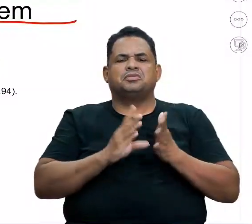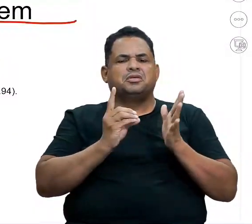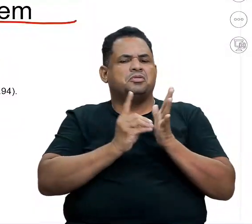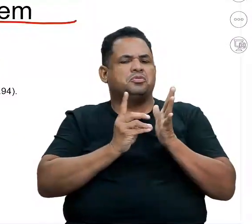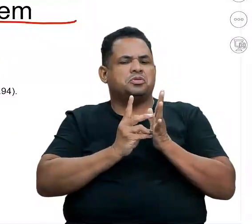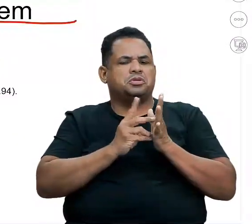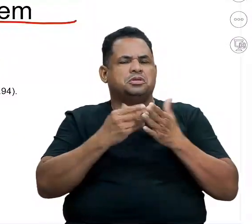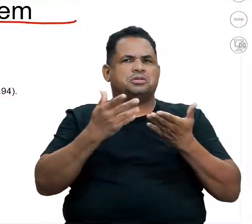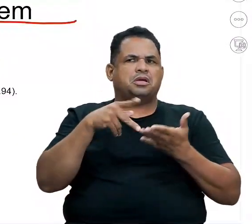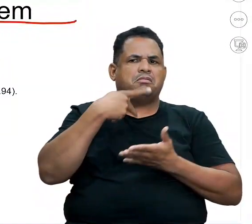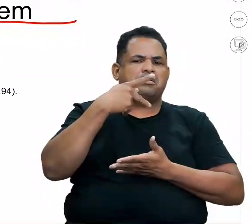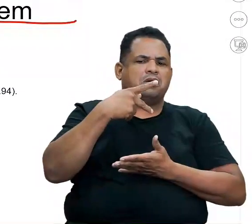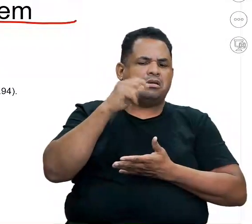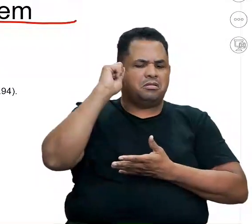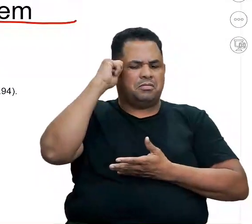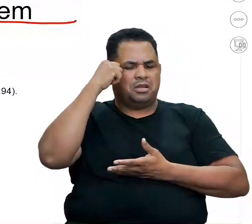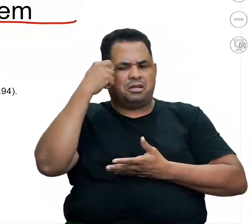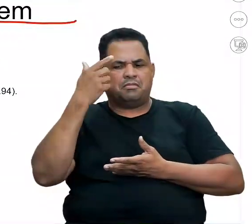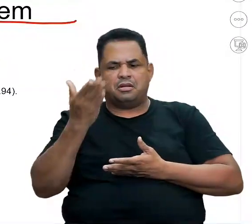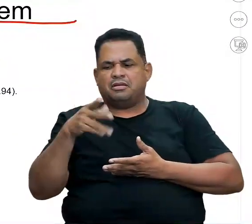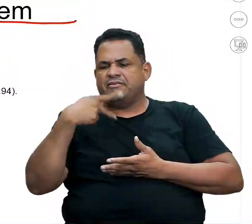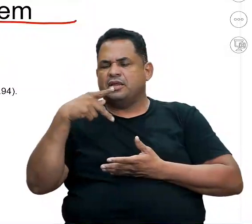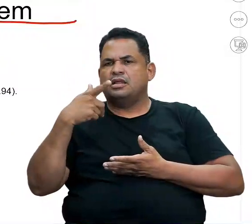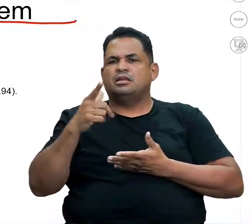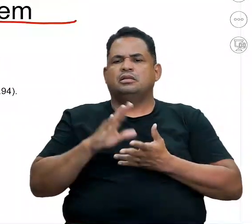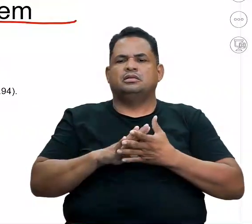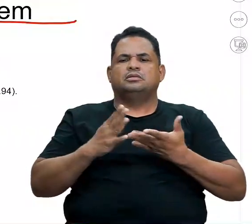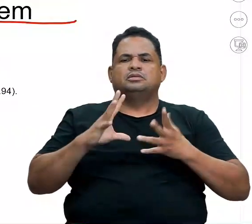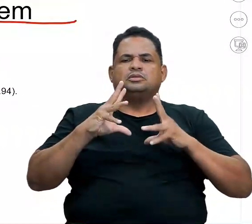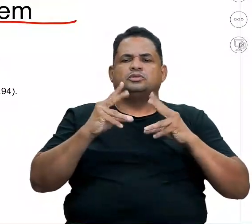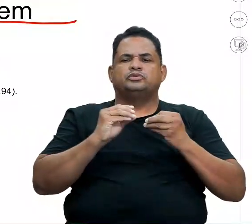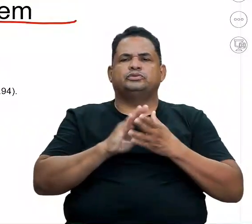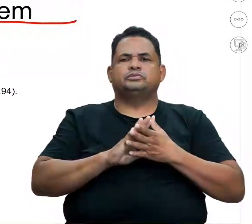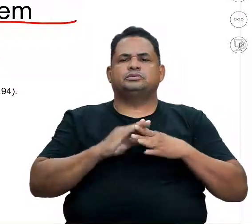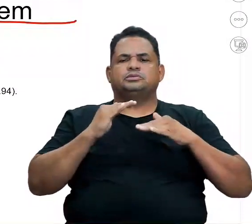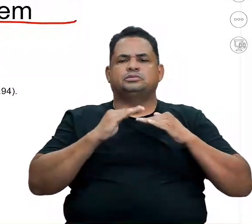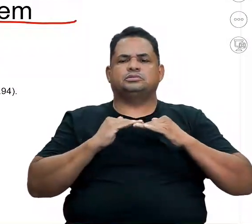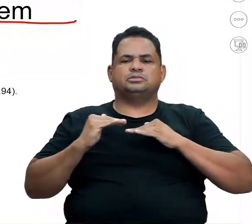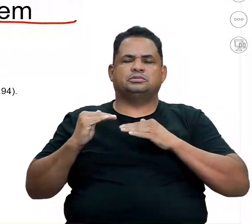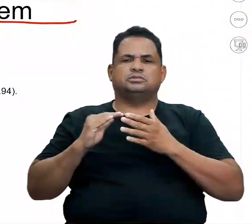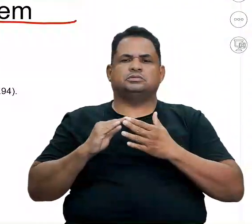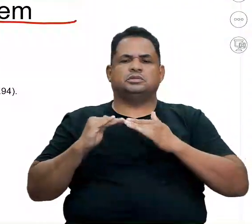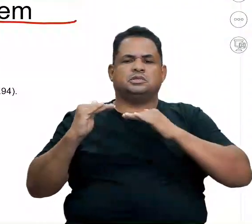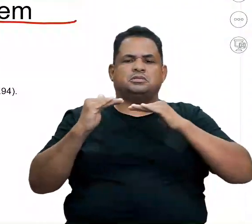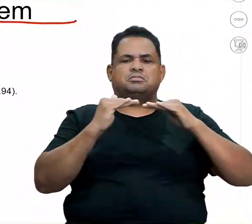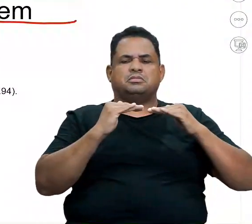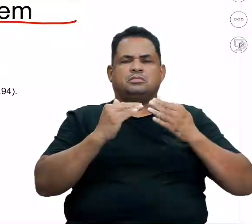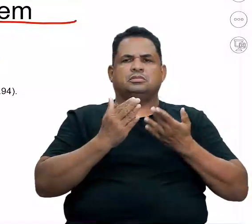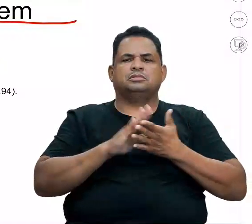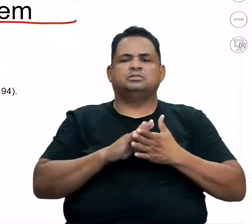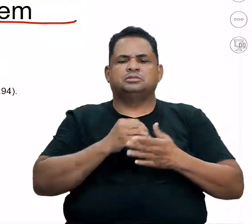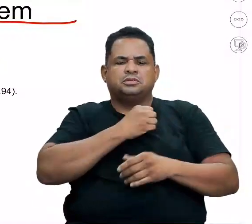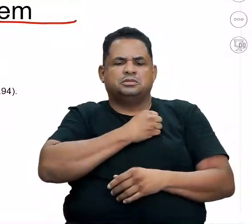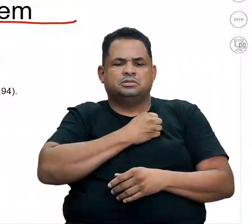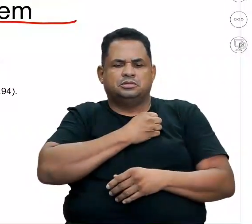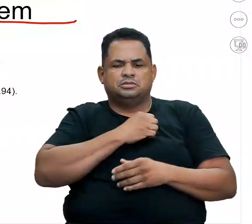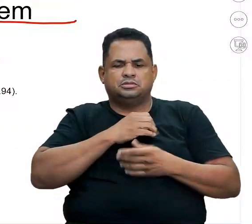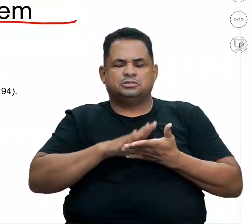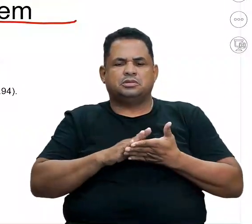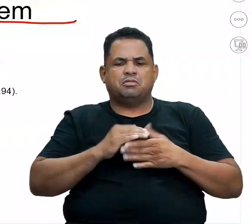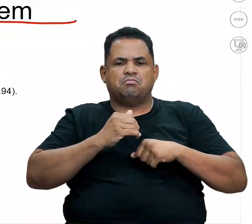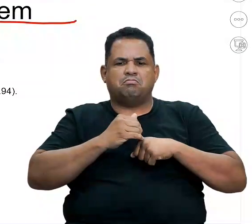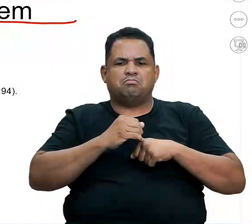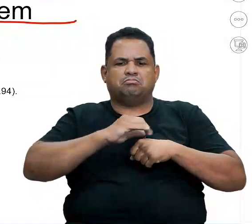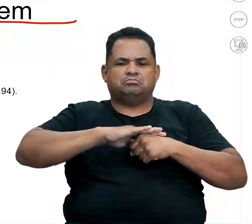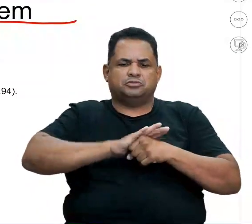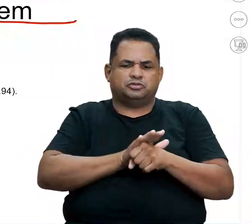assim. Os negros são assim. Todo negro é isso. Essas generalizações que são discriminatórias e racistas e